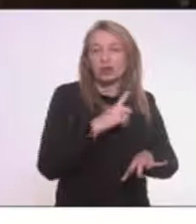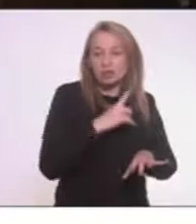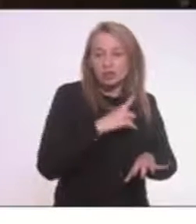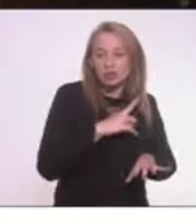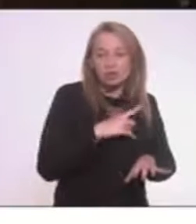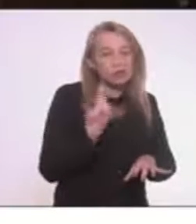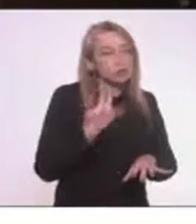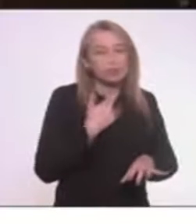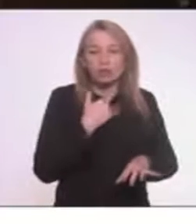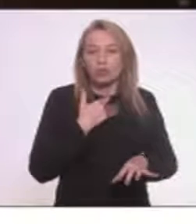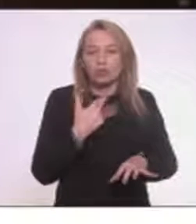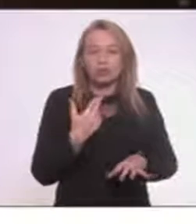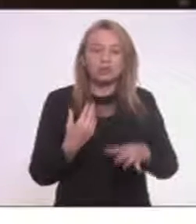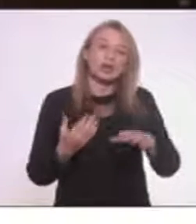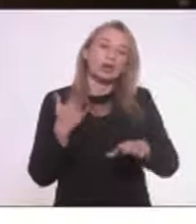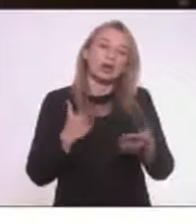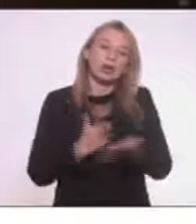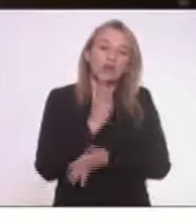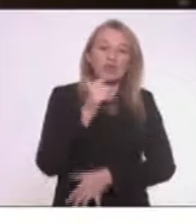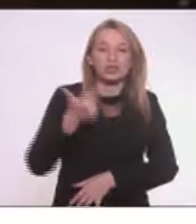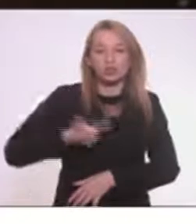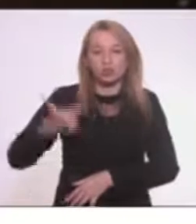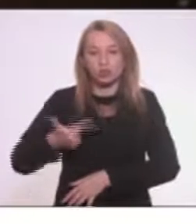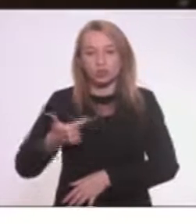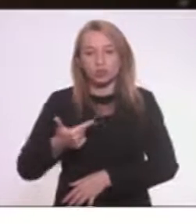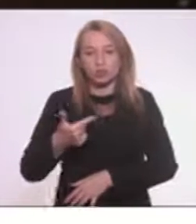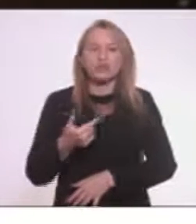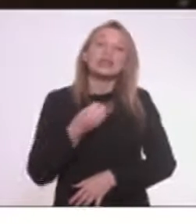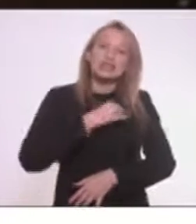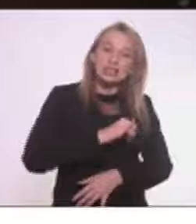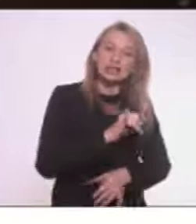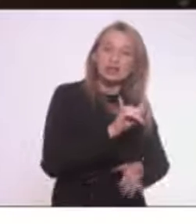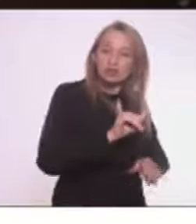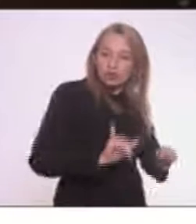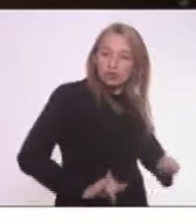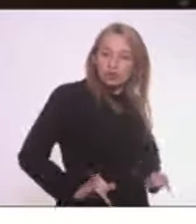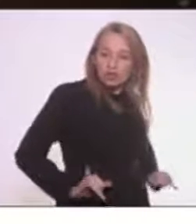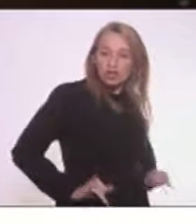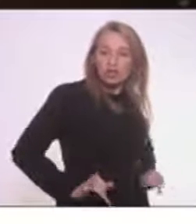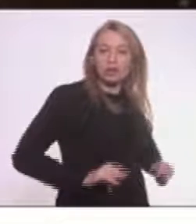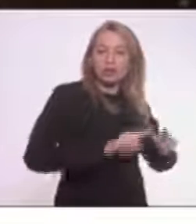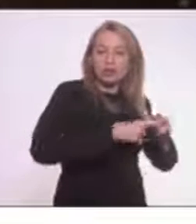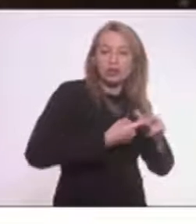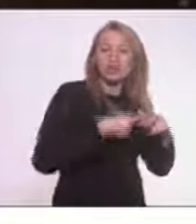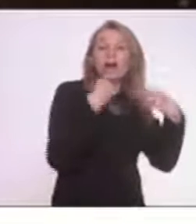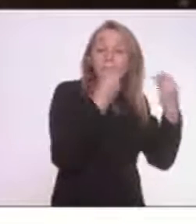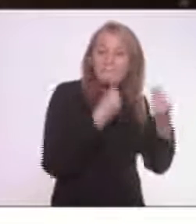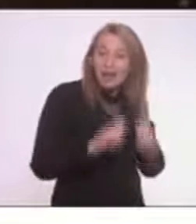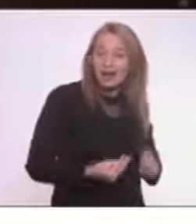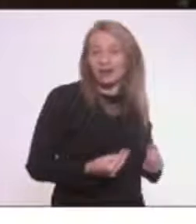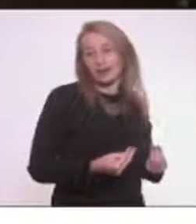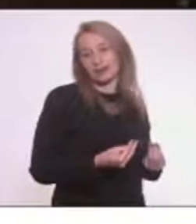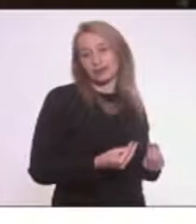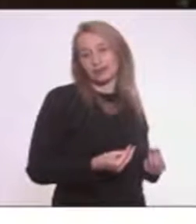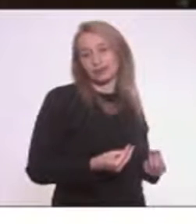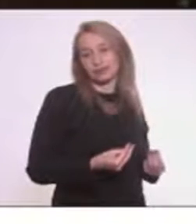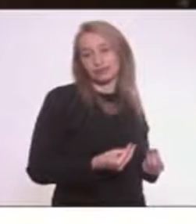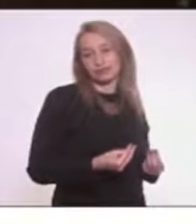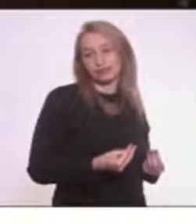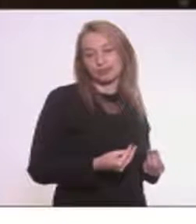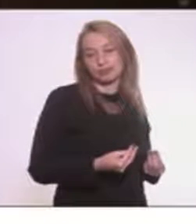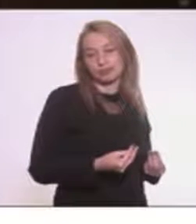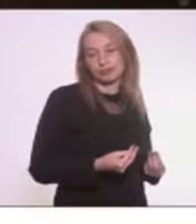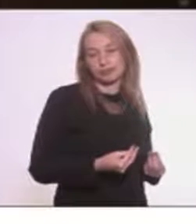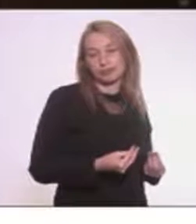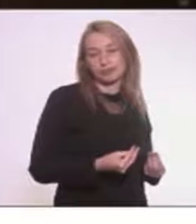pode ser aprovada em segunda. Se é para sofrer uma mudança, para que atropelar os trâmites legislativos,